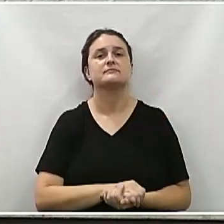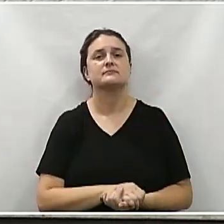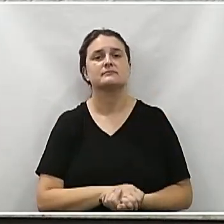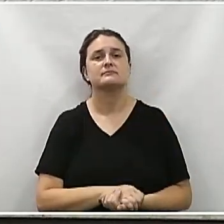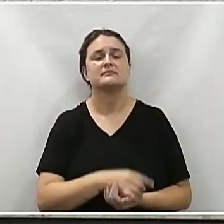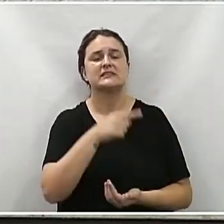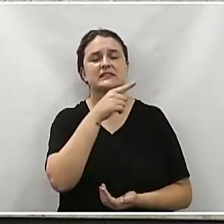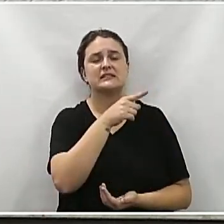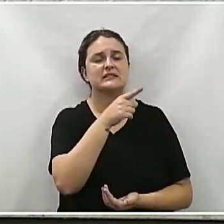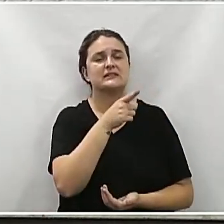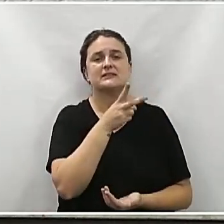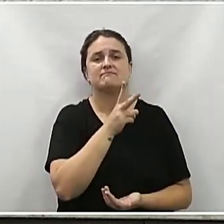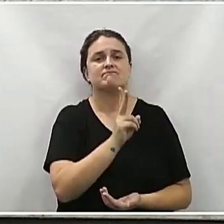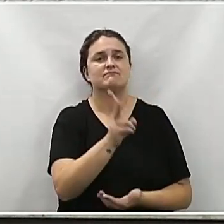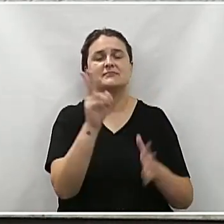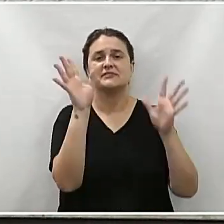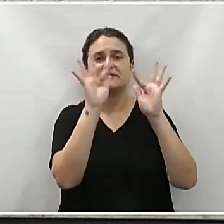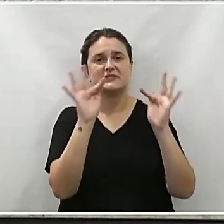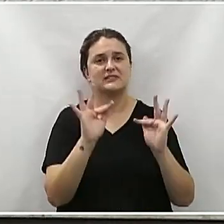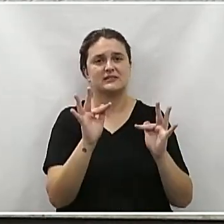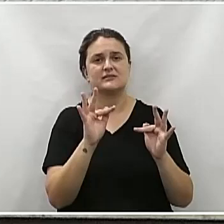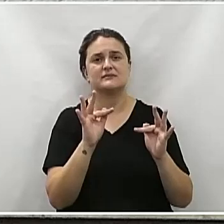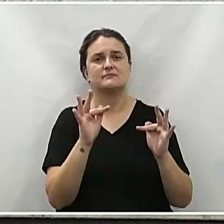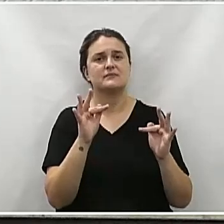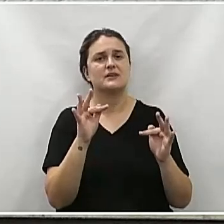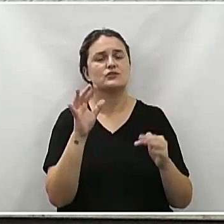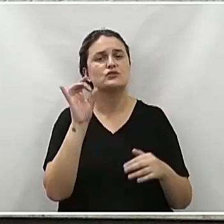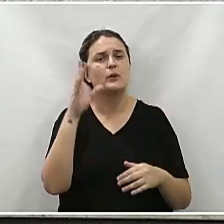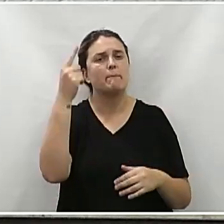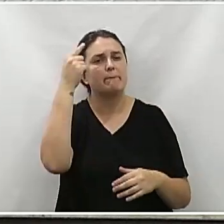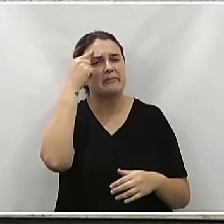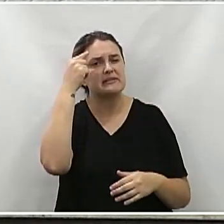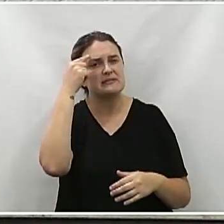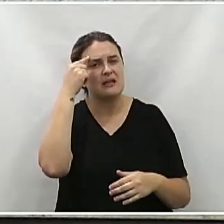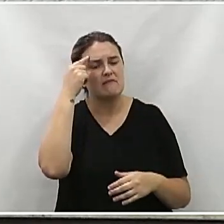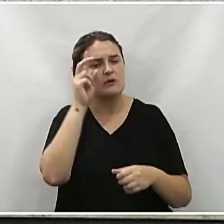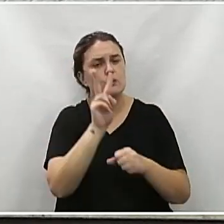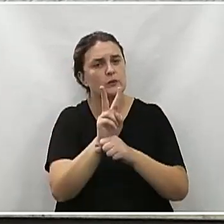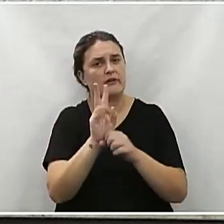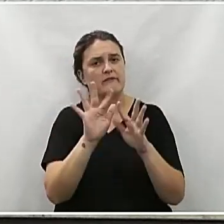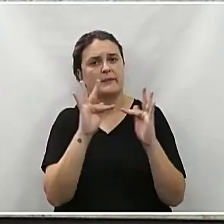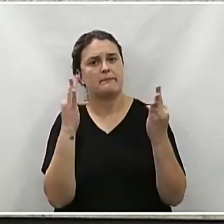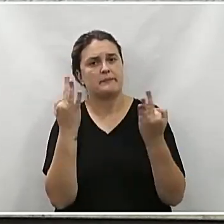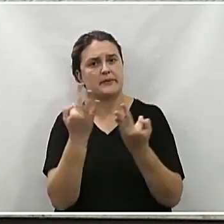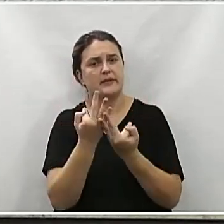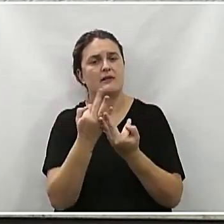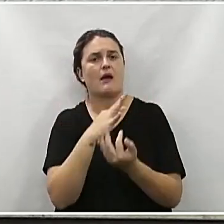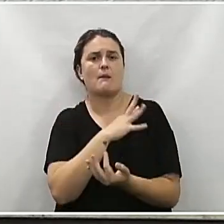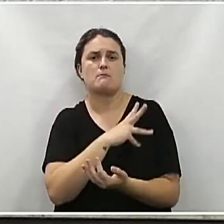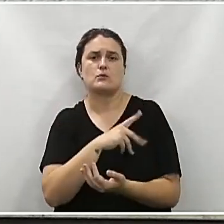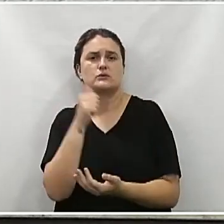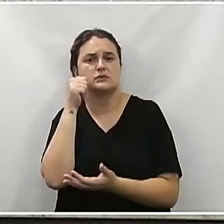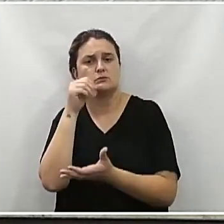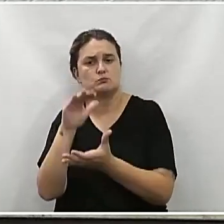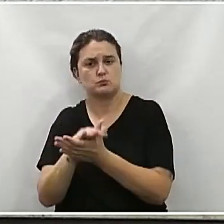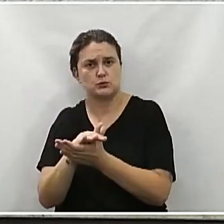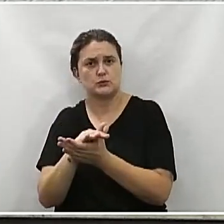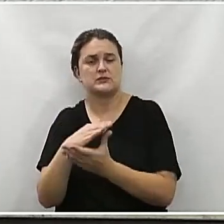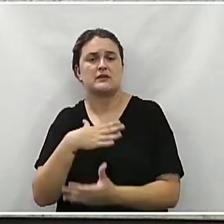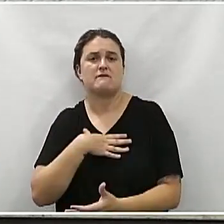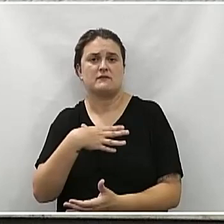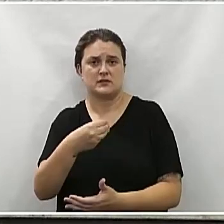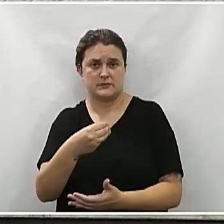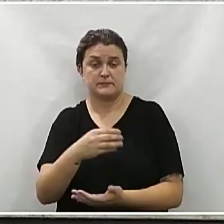Sua marca registrada. Vivia para a família e só pensava em empresar por ela, sua esposa e Heloísa, a